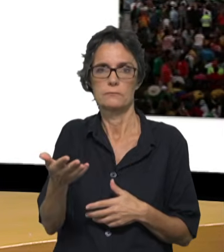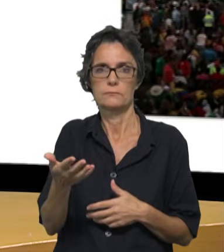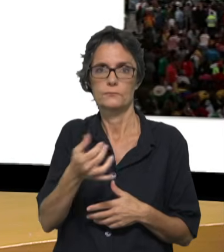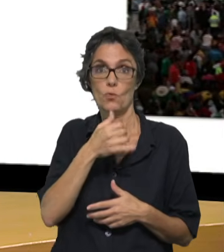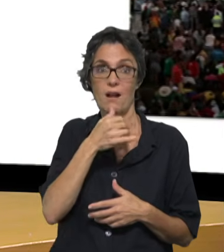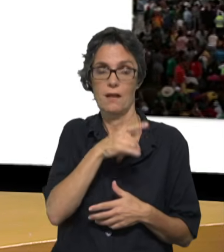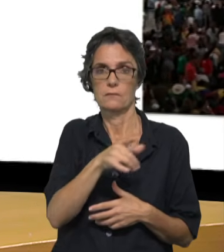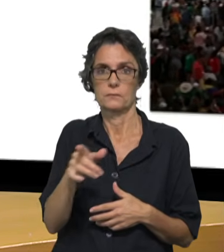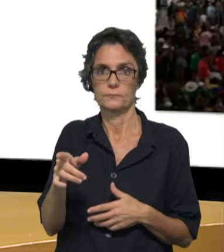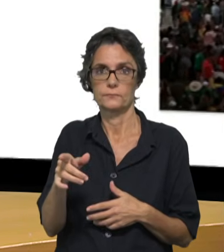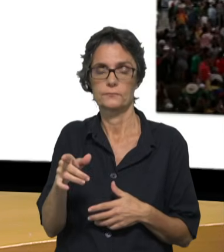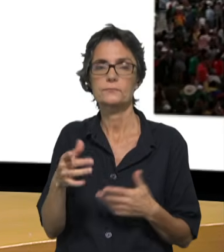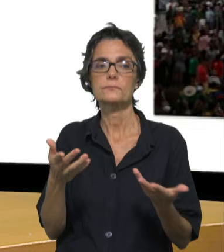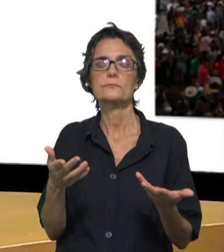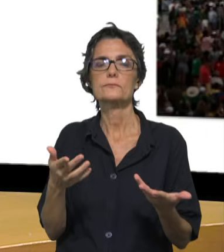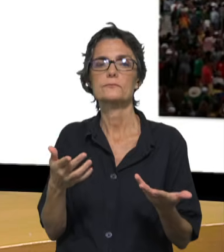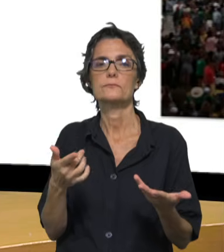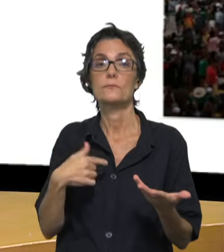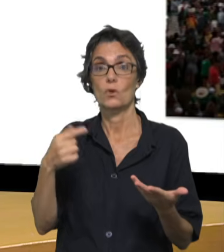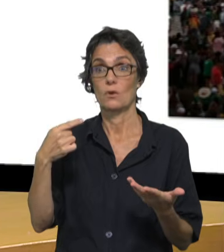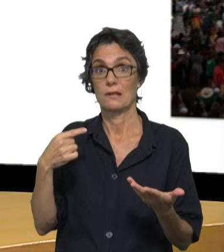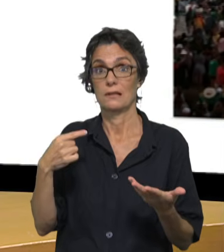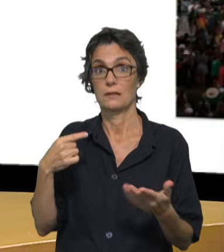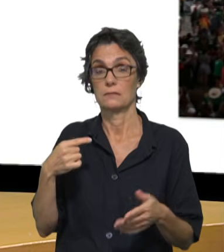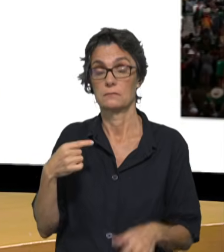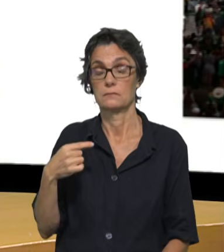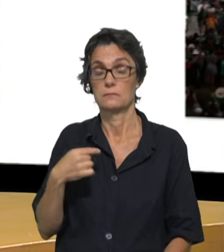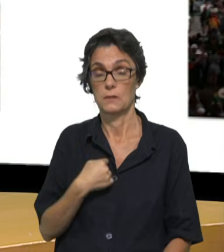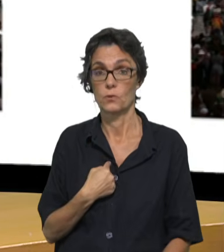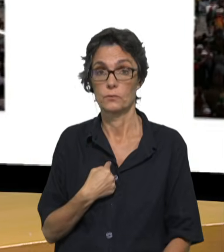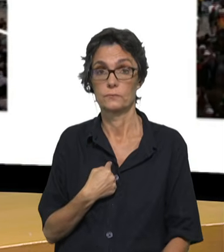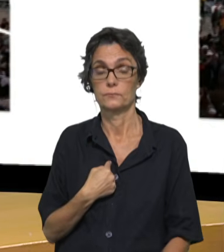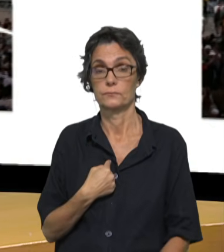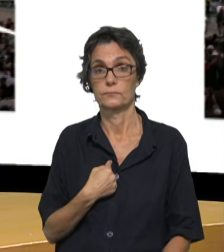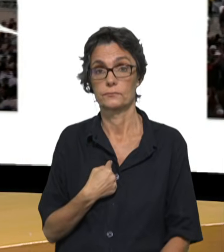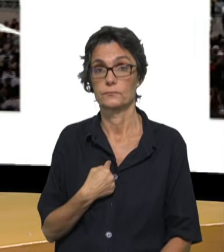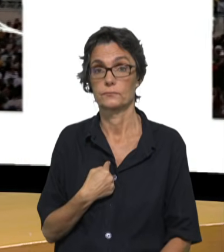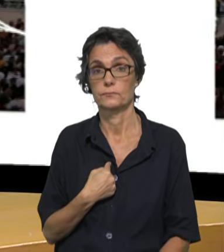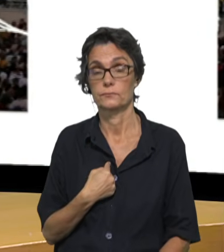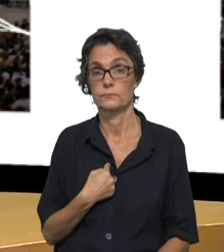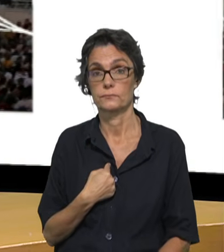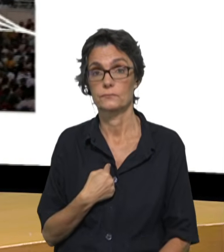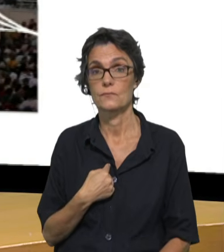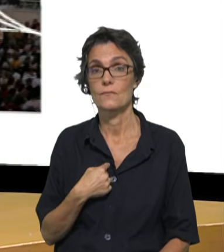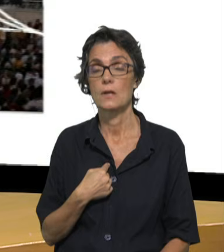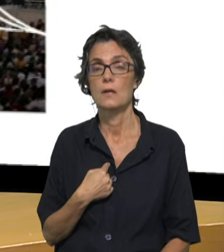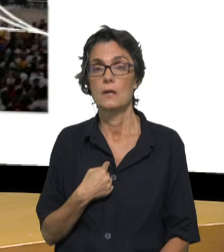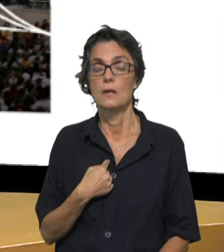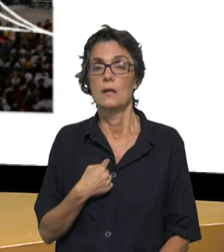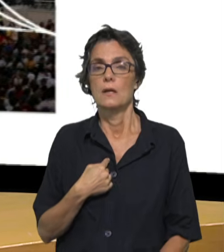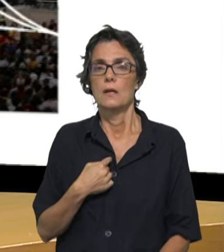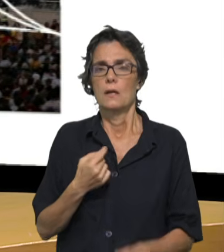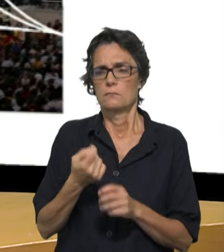este ano, há 11 anos, que não fazia férias, uma semana de férias no